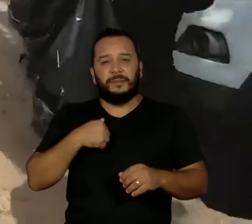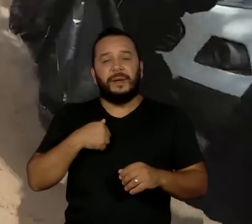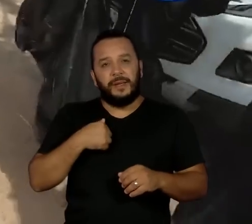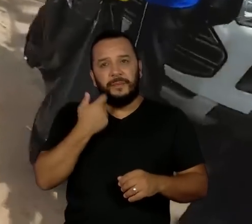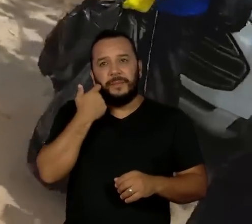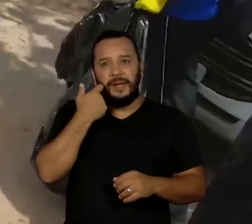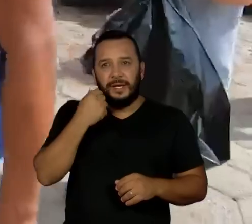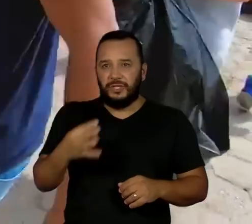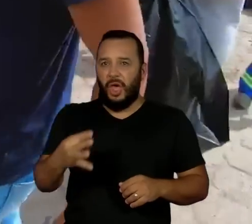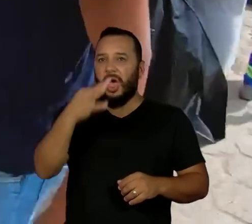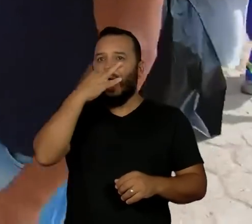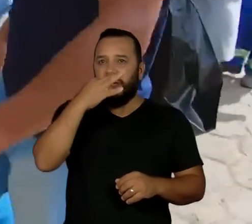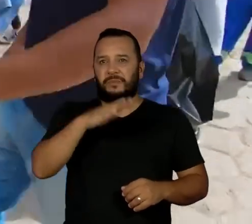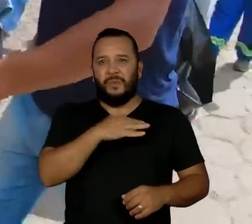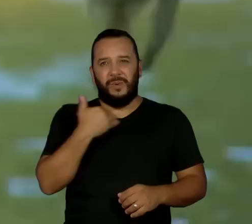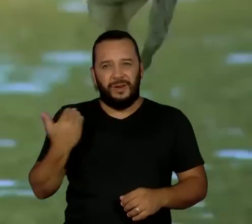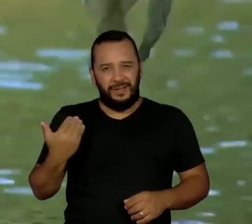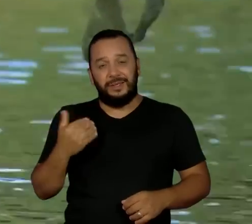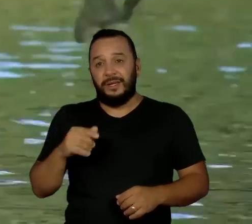impactados.